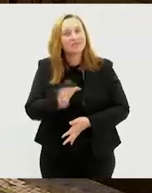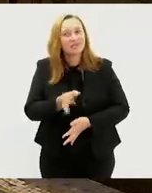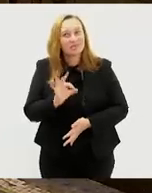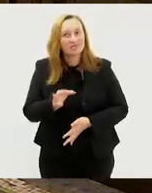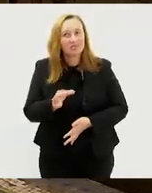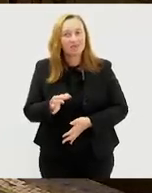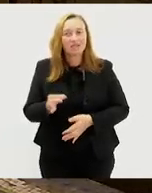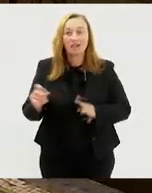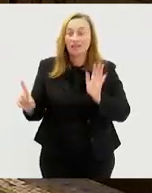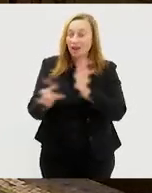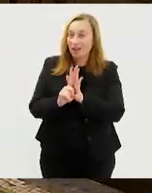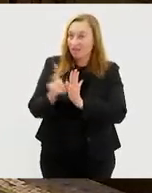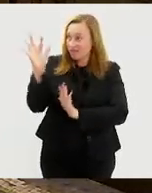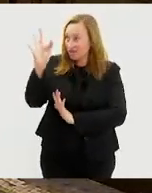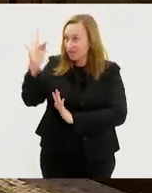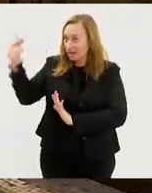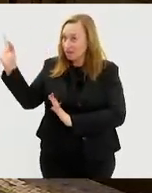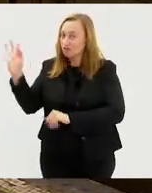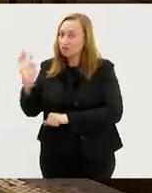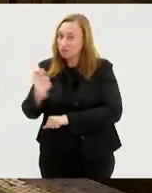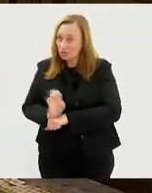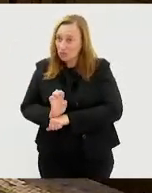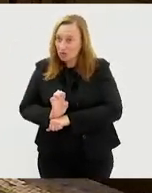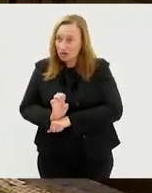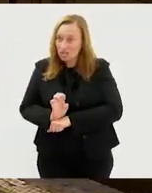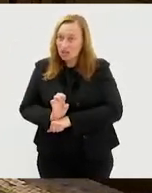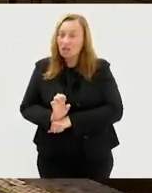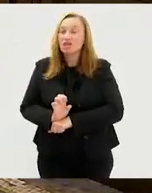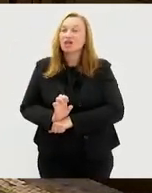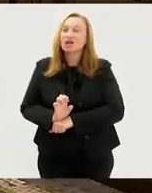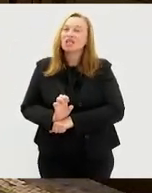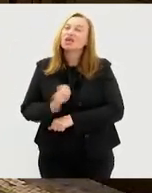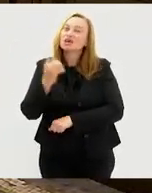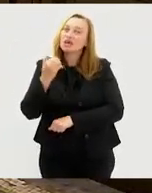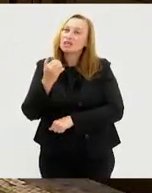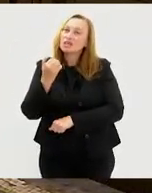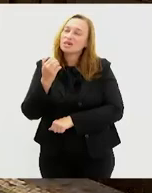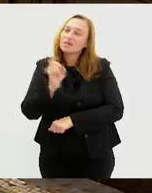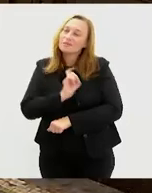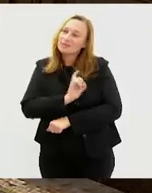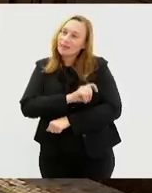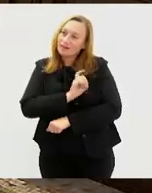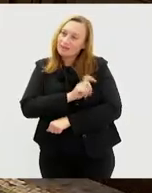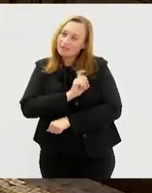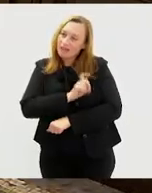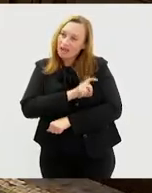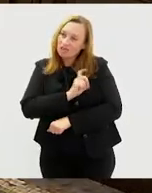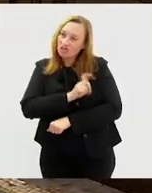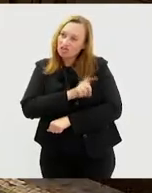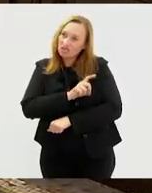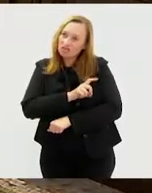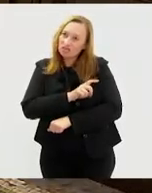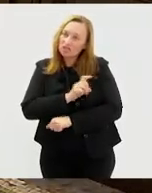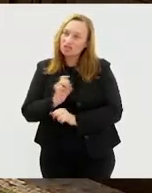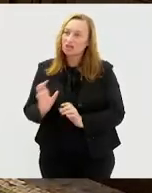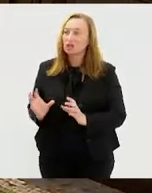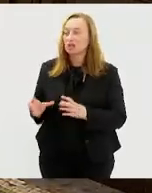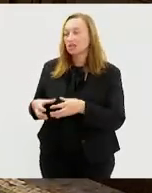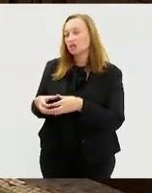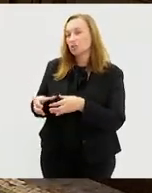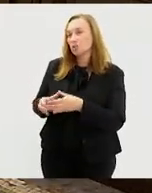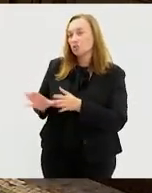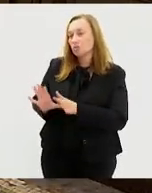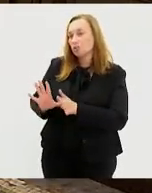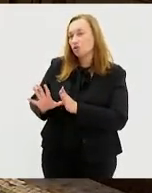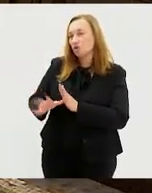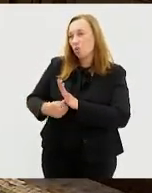Federal na legislação estadual ou seja covardia em cima de covardia nessa máfia que a gente Insiste e não vai